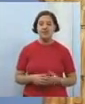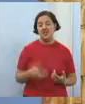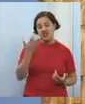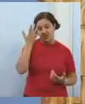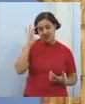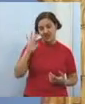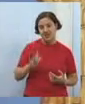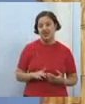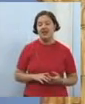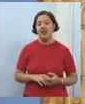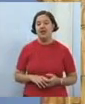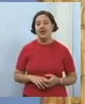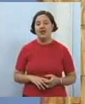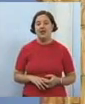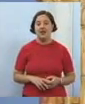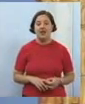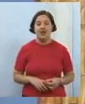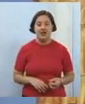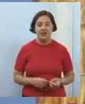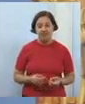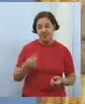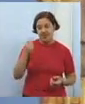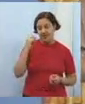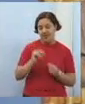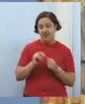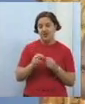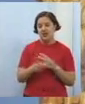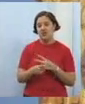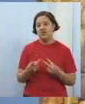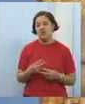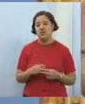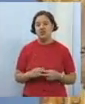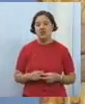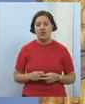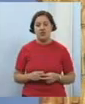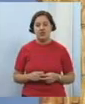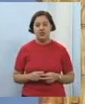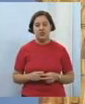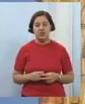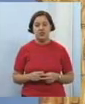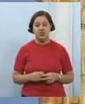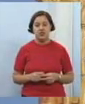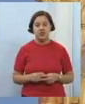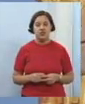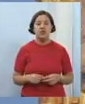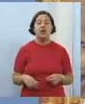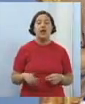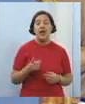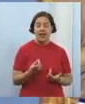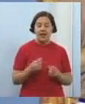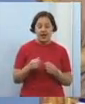ele não sabia pisar na cabeça da serpente ainda. Por isso que Nossa Senhora pisa na cabeça da serpente. Não pisa no rabo, porque se você pisar no rabo, ela vem e morde a